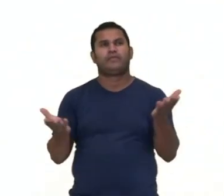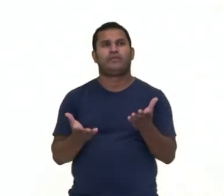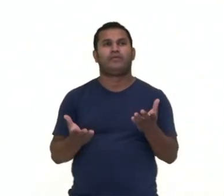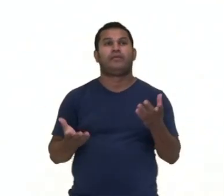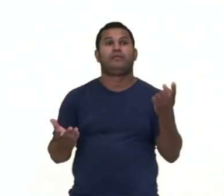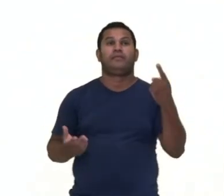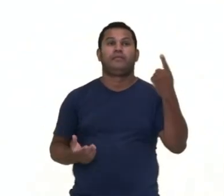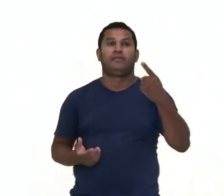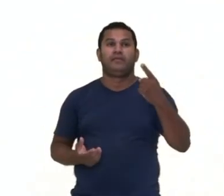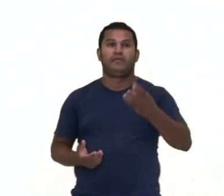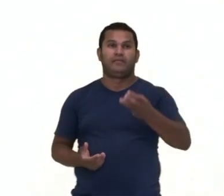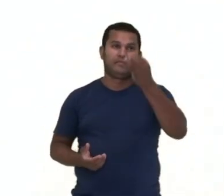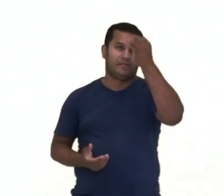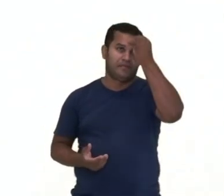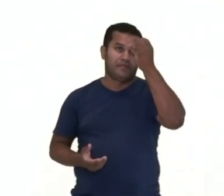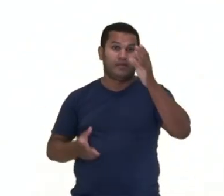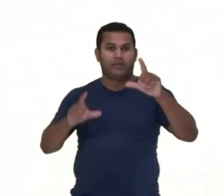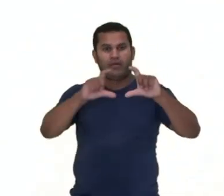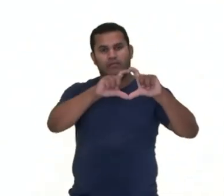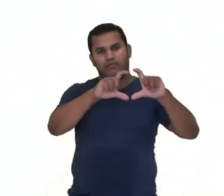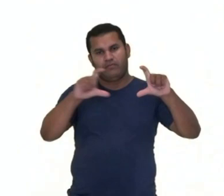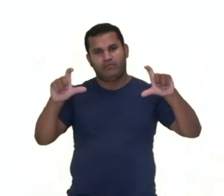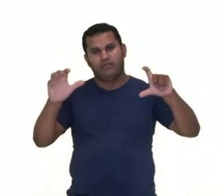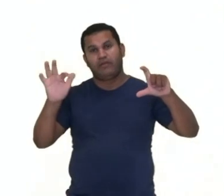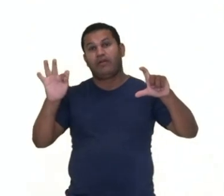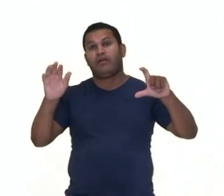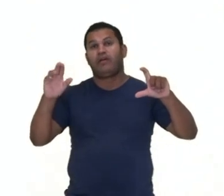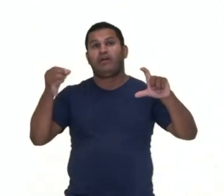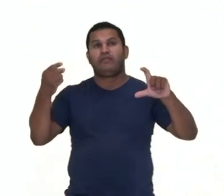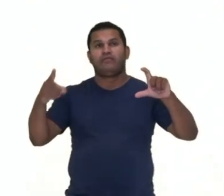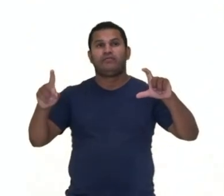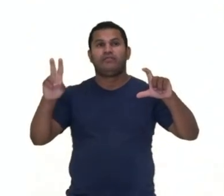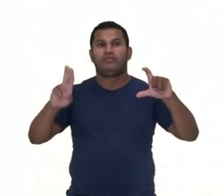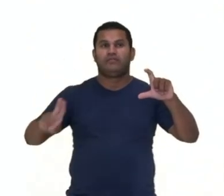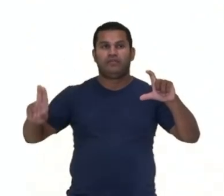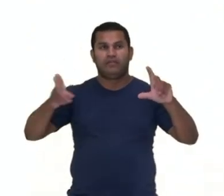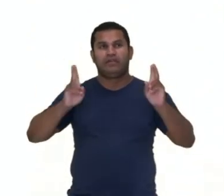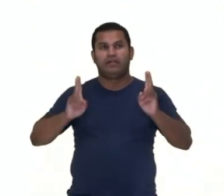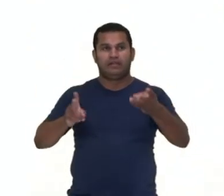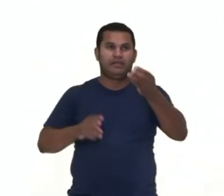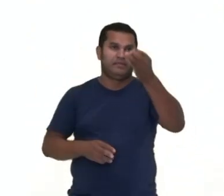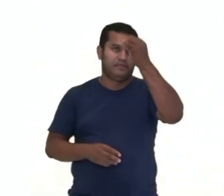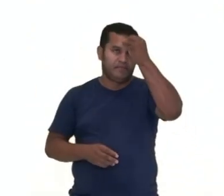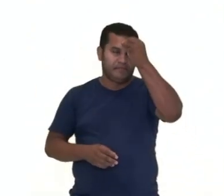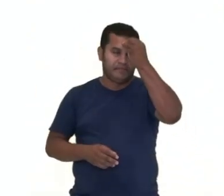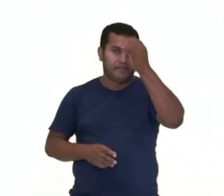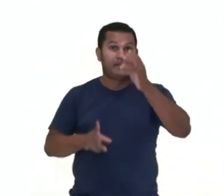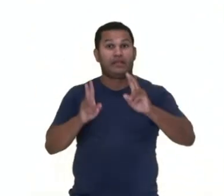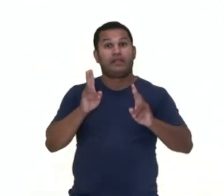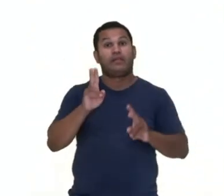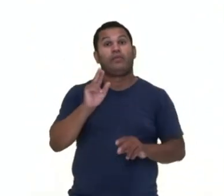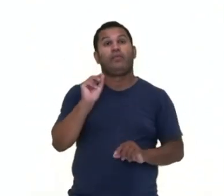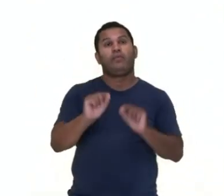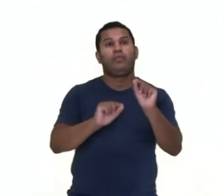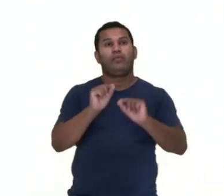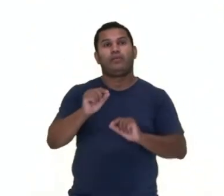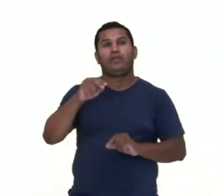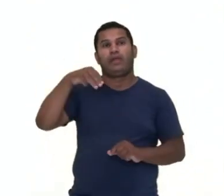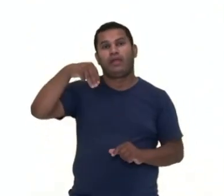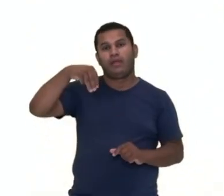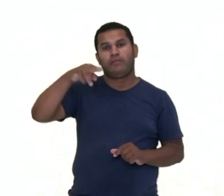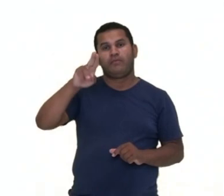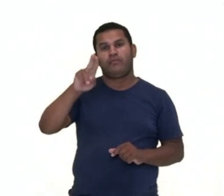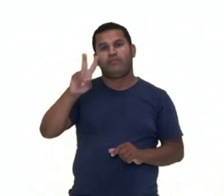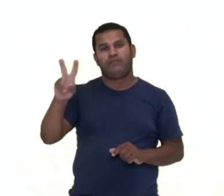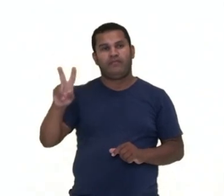horárias da velocidade e da aceleração do movimento uniforme. Conhecemos a equação de Torricelli, né, que juntos com as outras